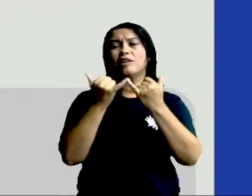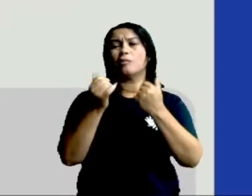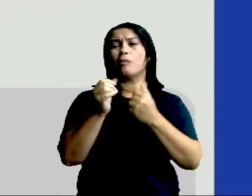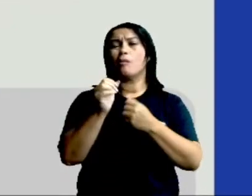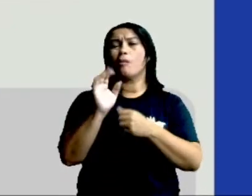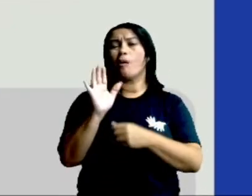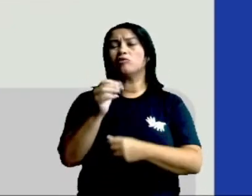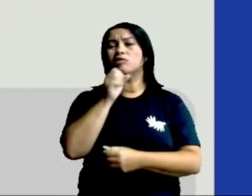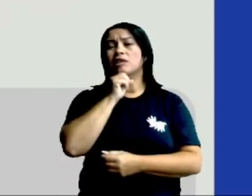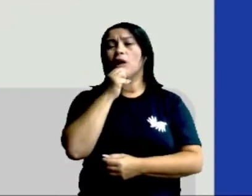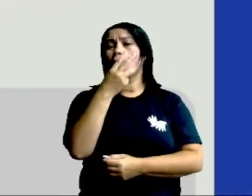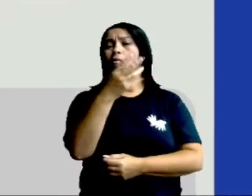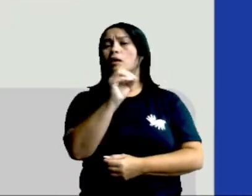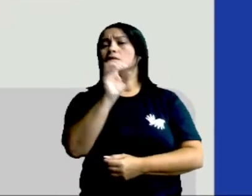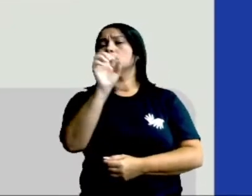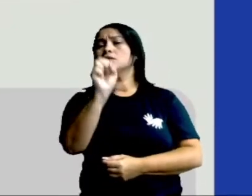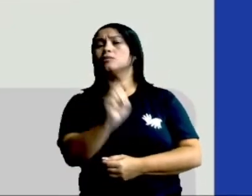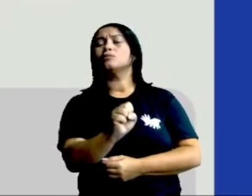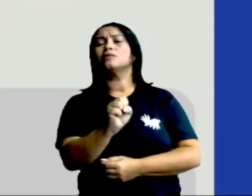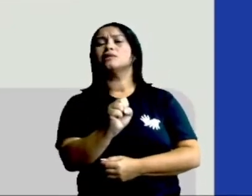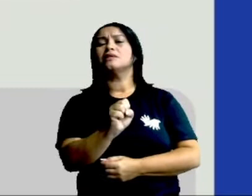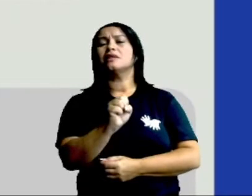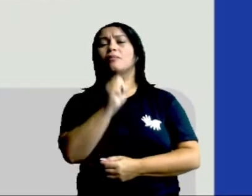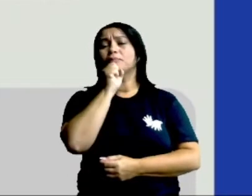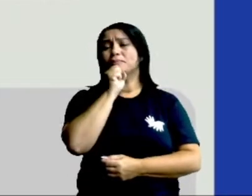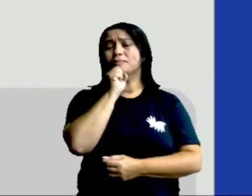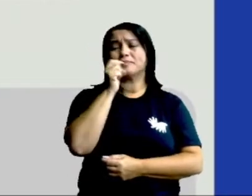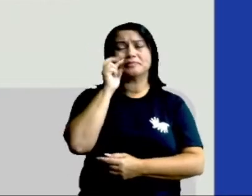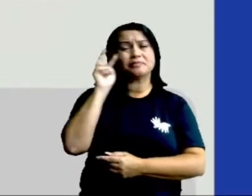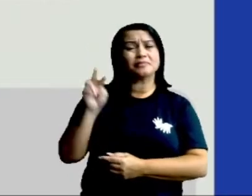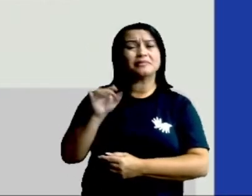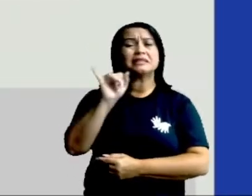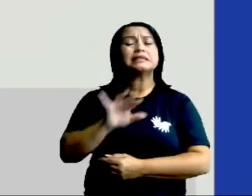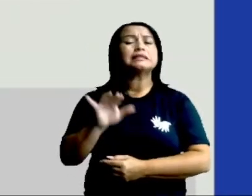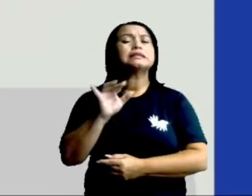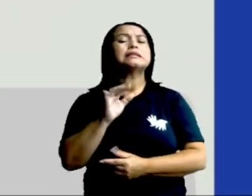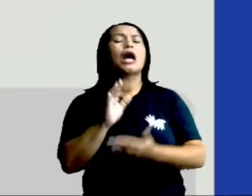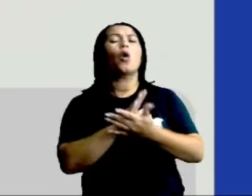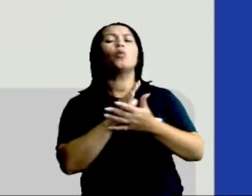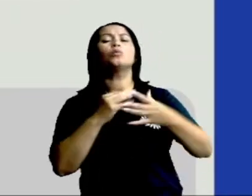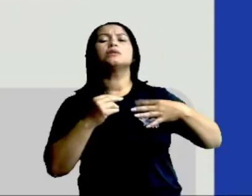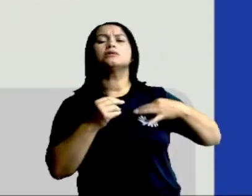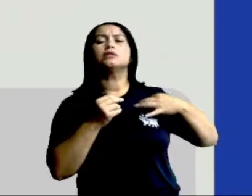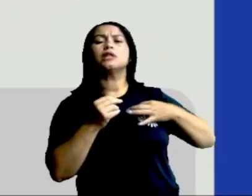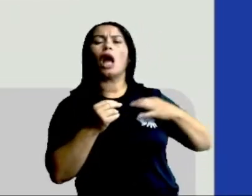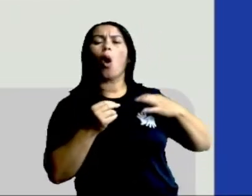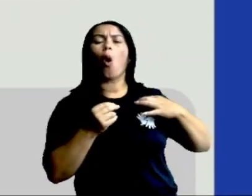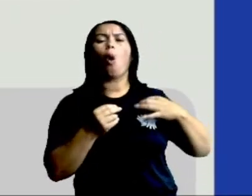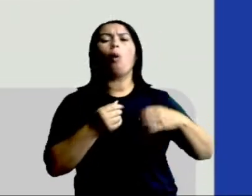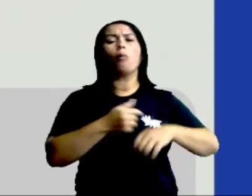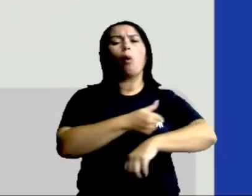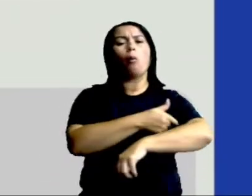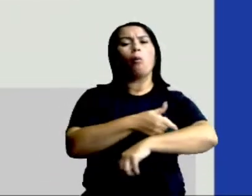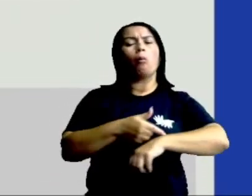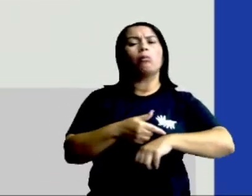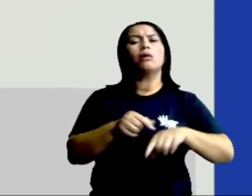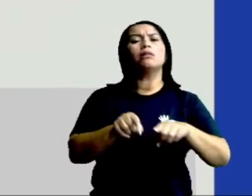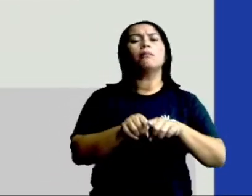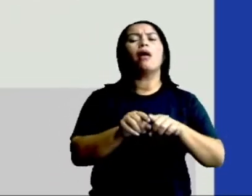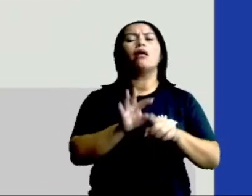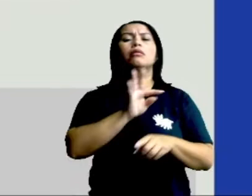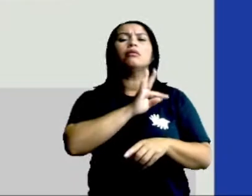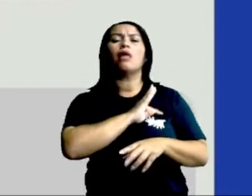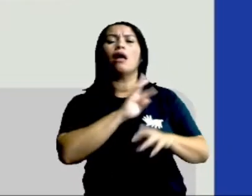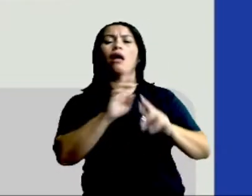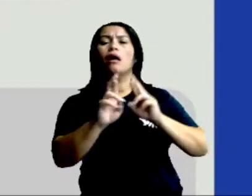dar 30 segundinhos para vocês observarem e tentarem encontrar os elementos de roupas, posturas, né, de técnicas,